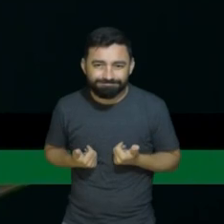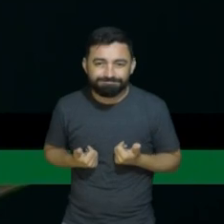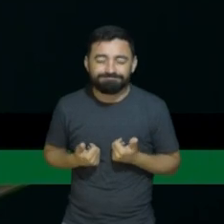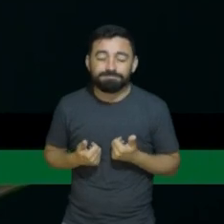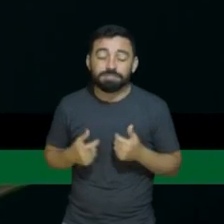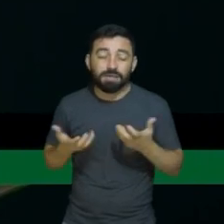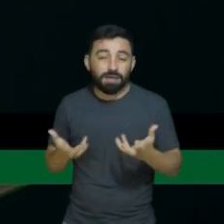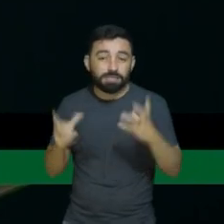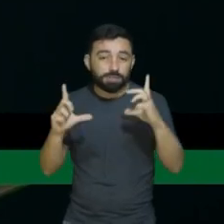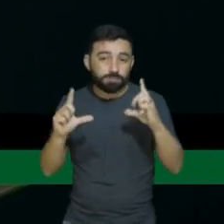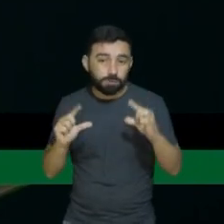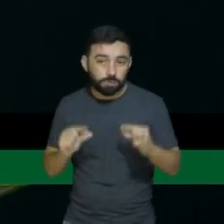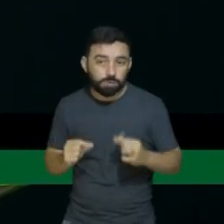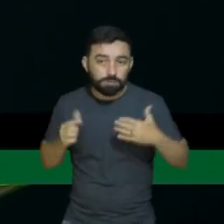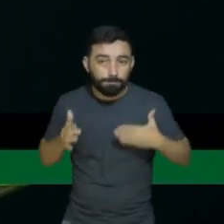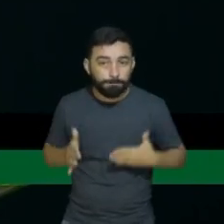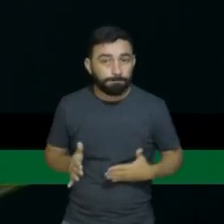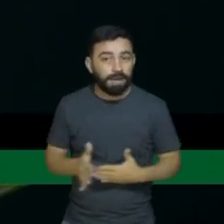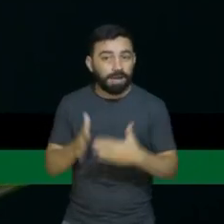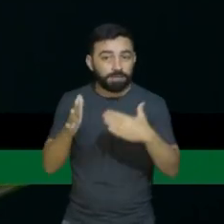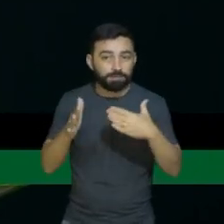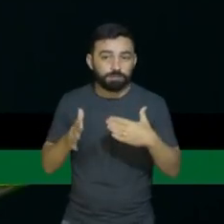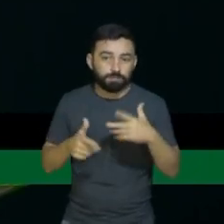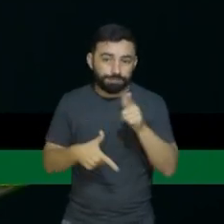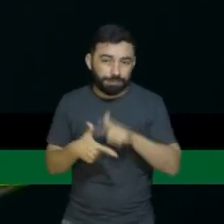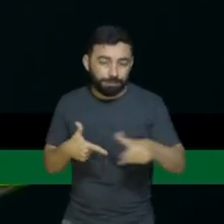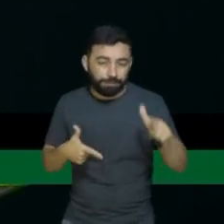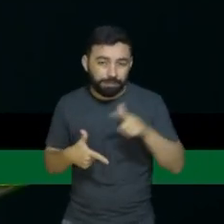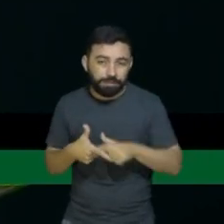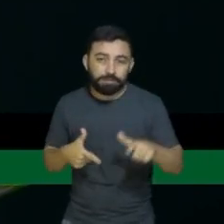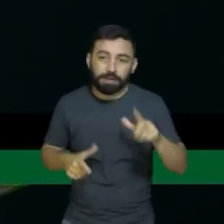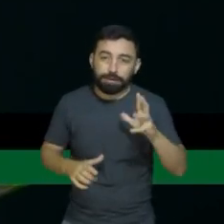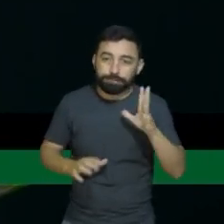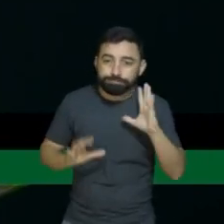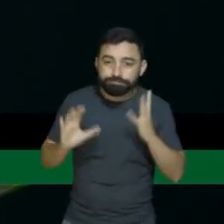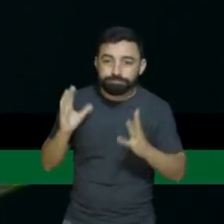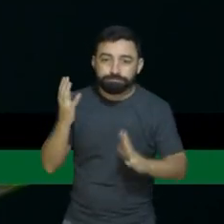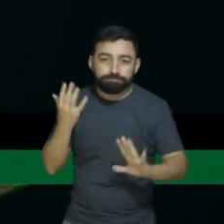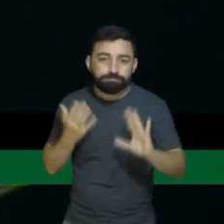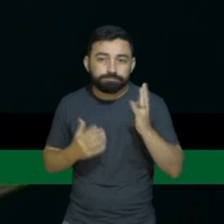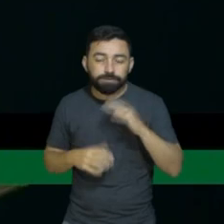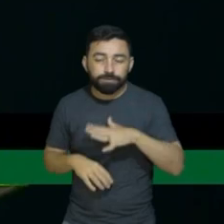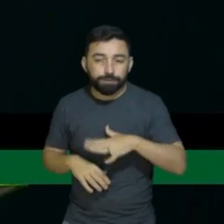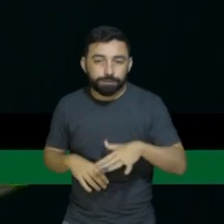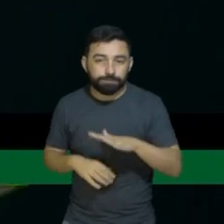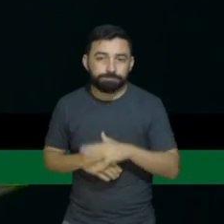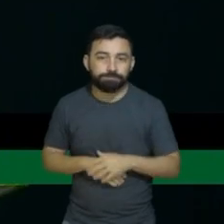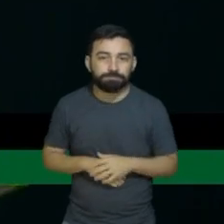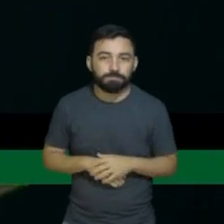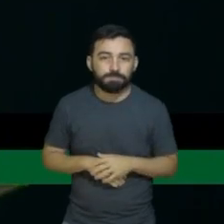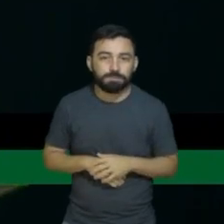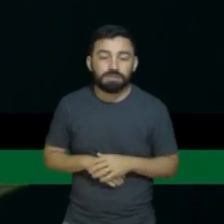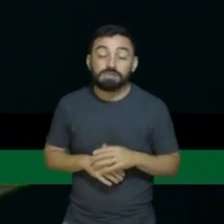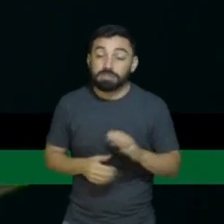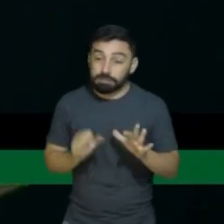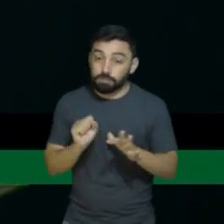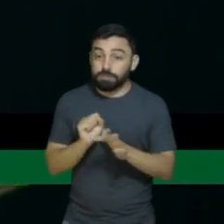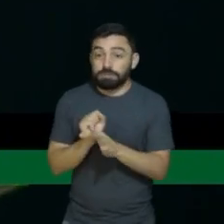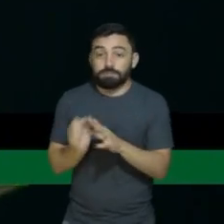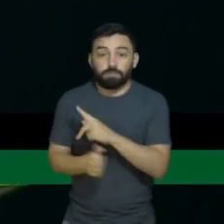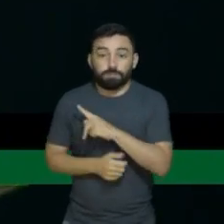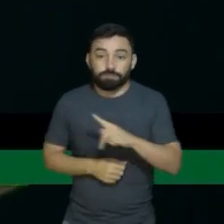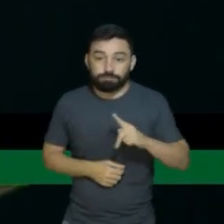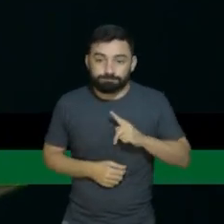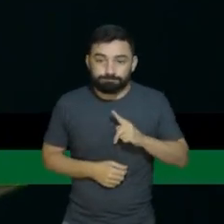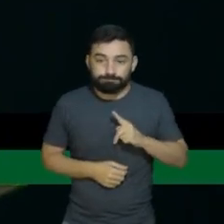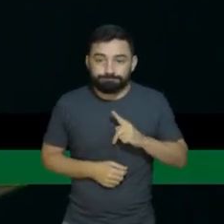minimizar os impactos das intempéries cada vez mais frequentes e intensas. Segurança pública.